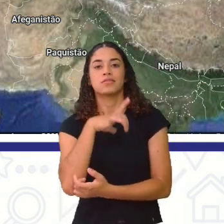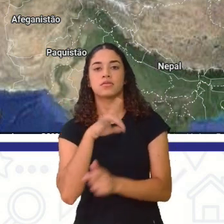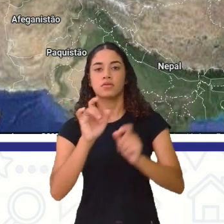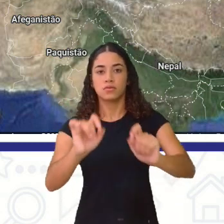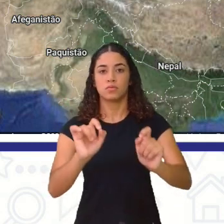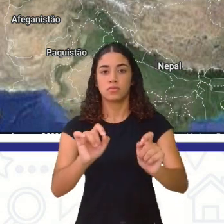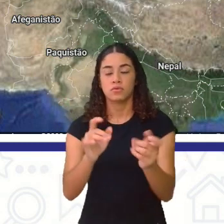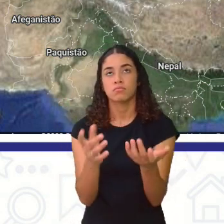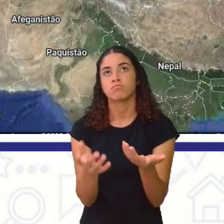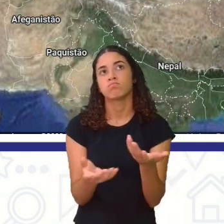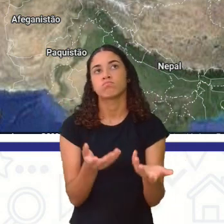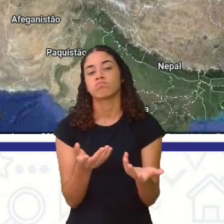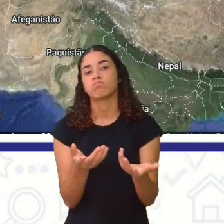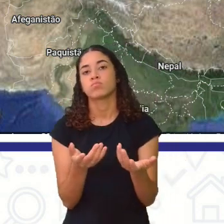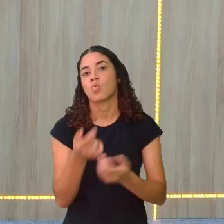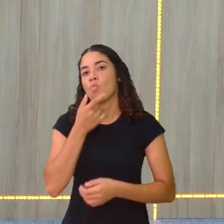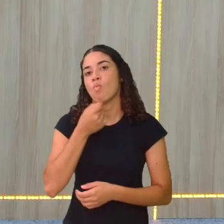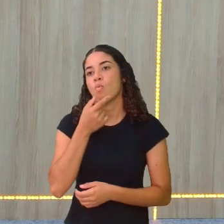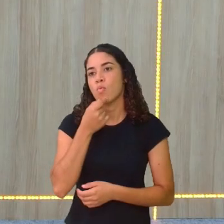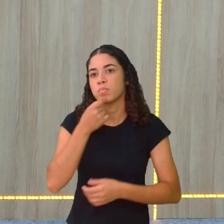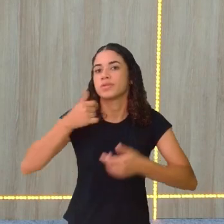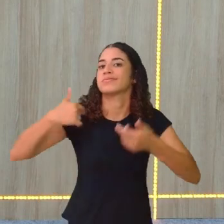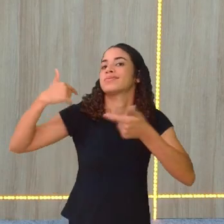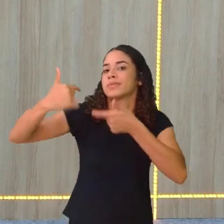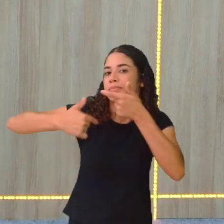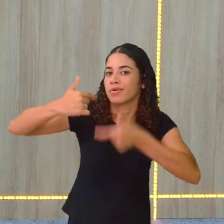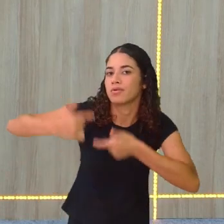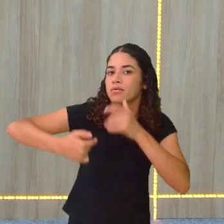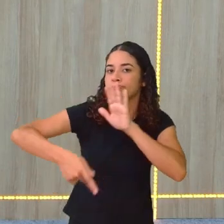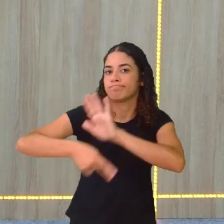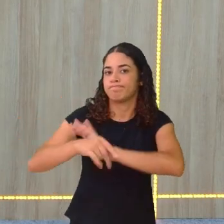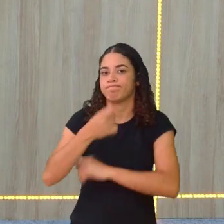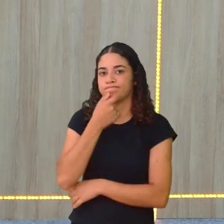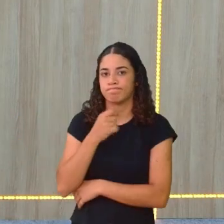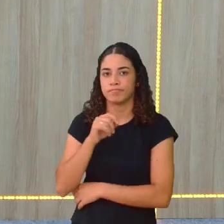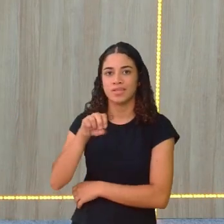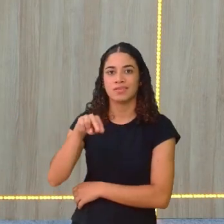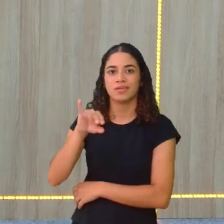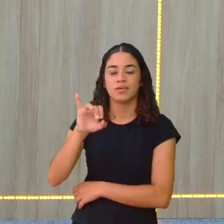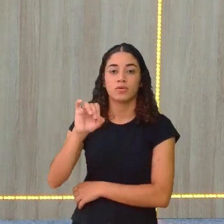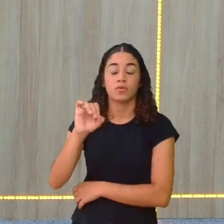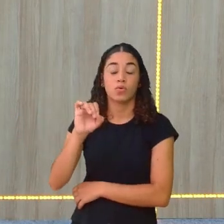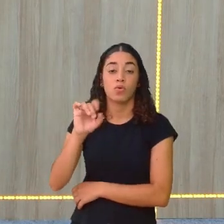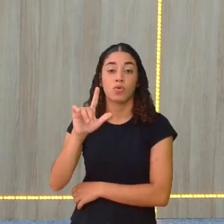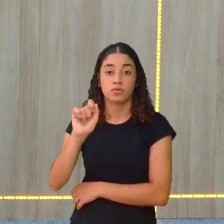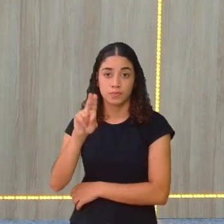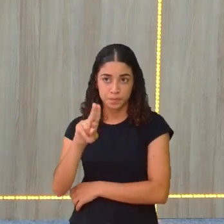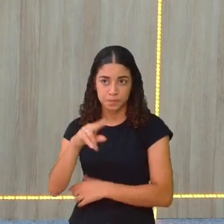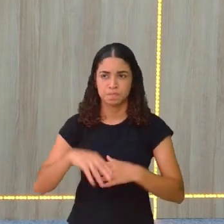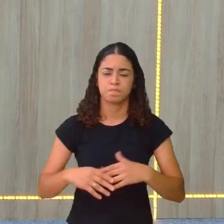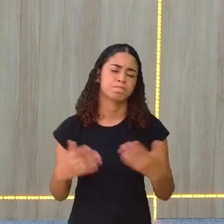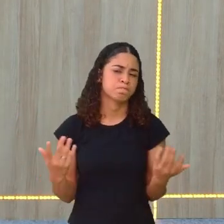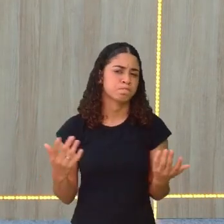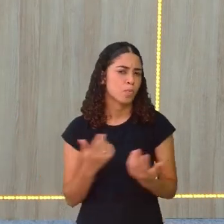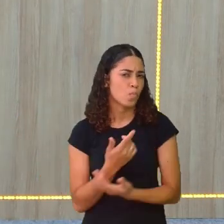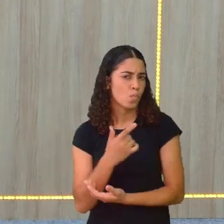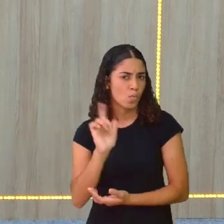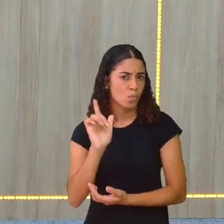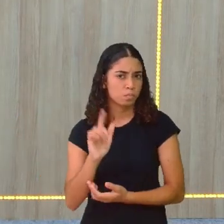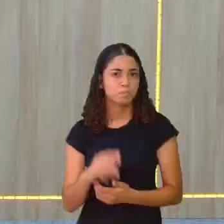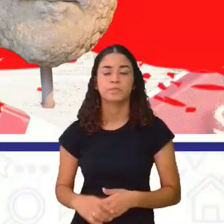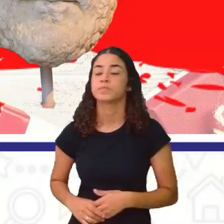aí a figura, né, o trabalho, né, da figura do São Nicolau. Então, e outra coisa,